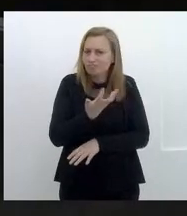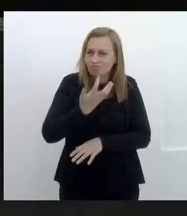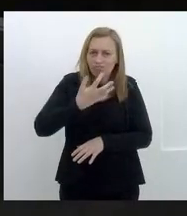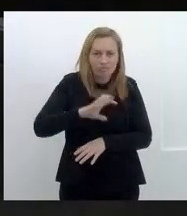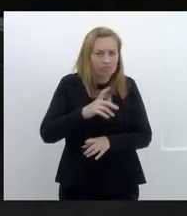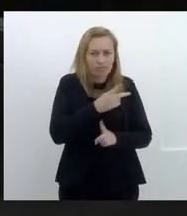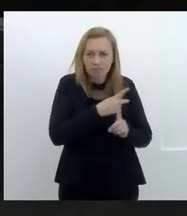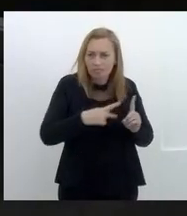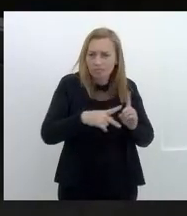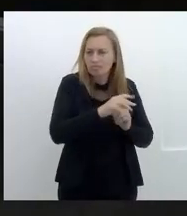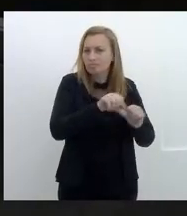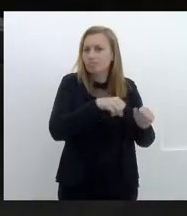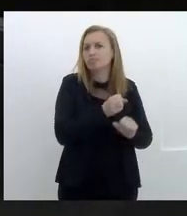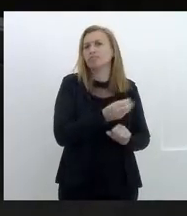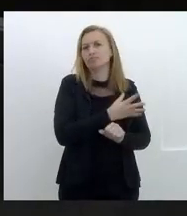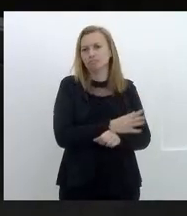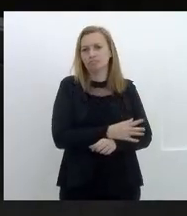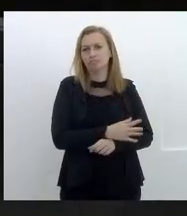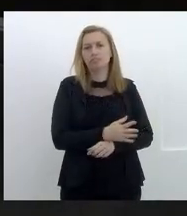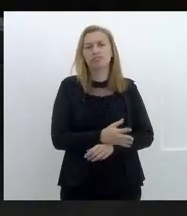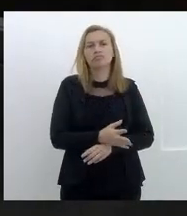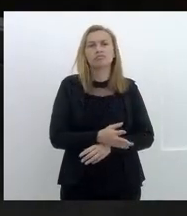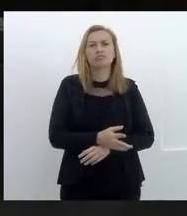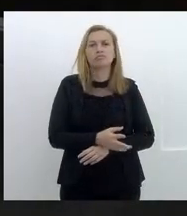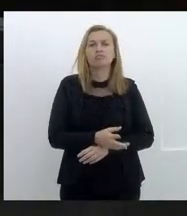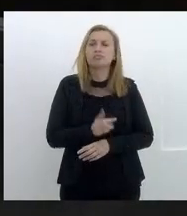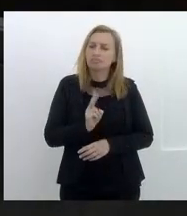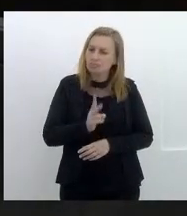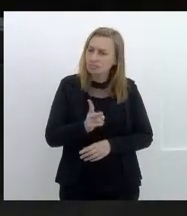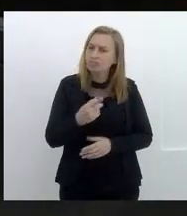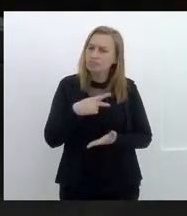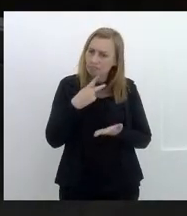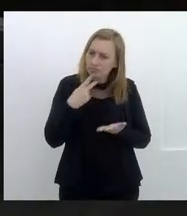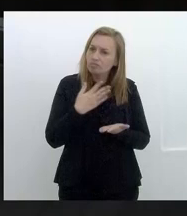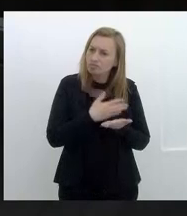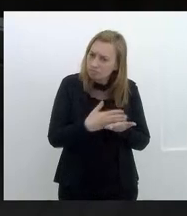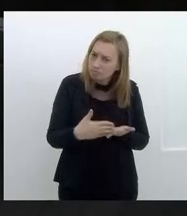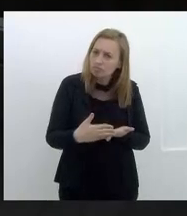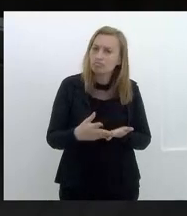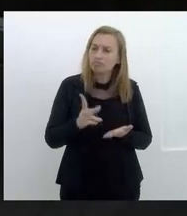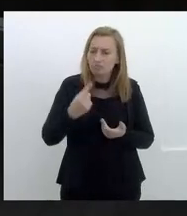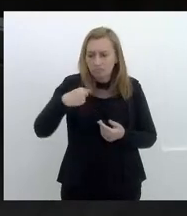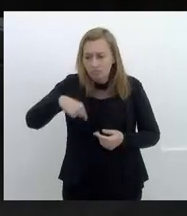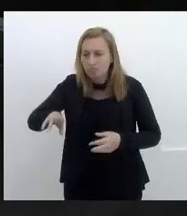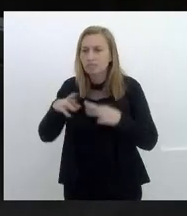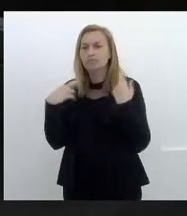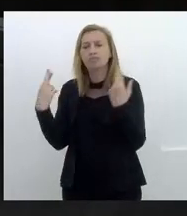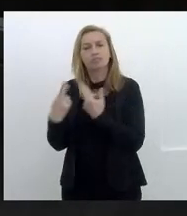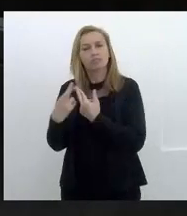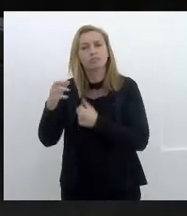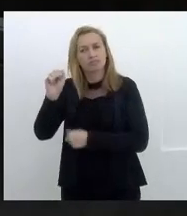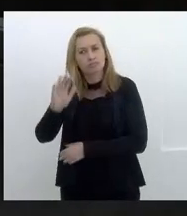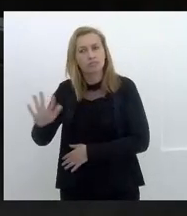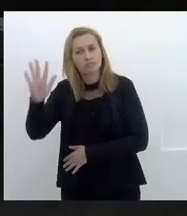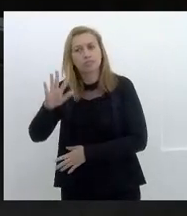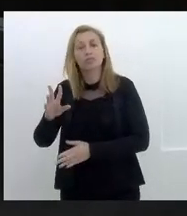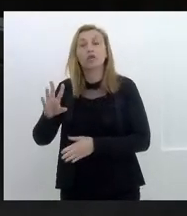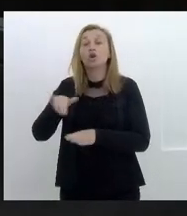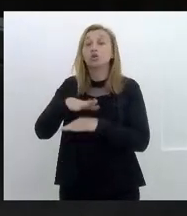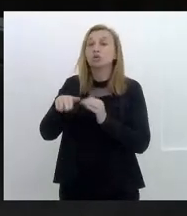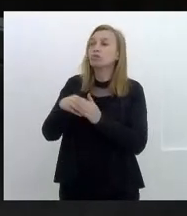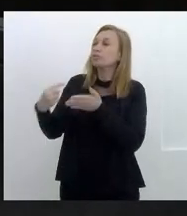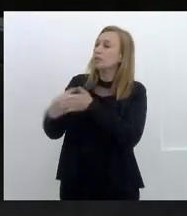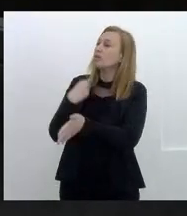reforma e eu fico toda vez que eu falei no início toda vez que eu ia para reunião Nacional pessoal todo me